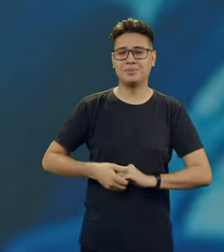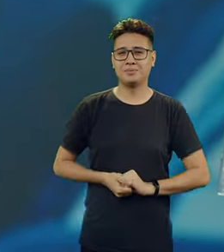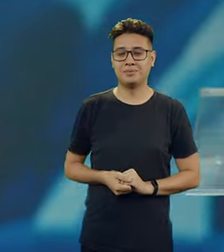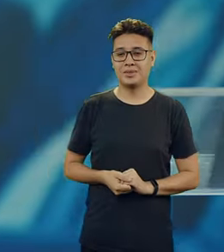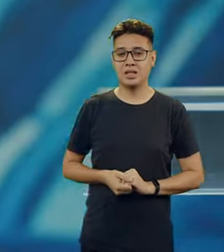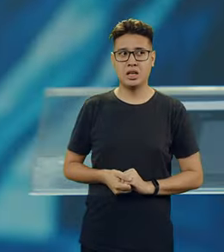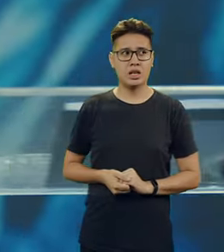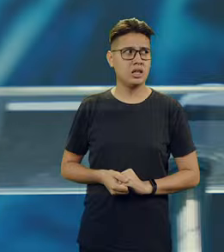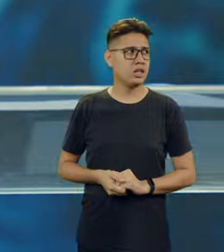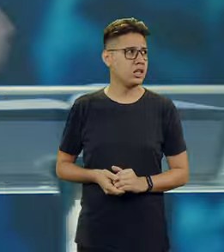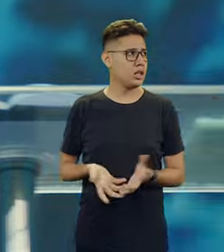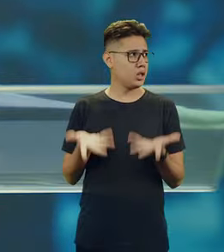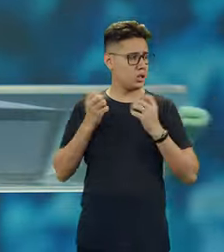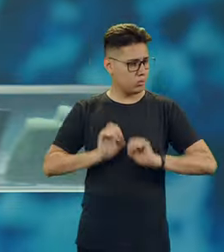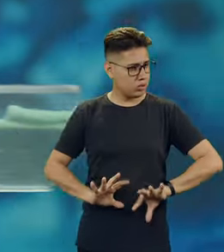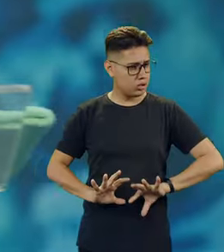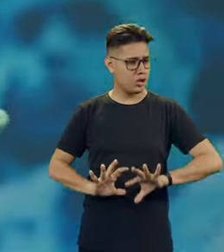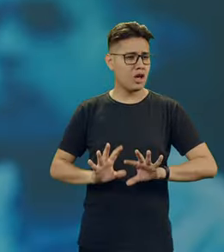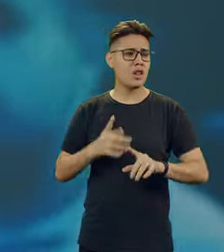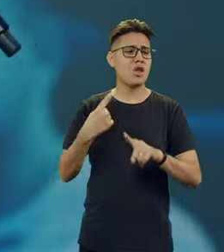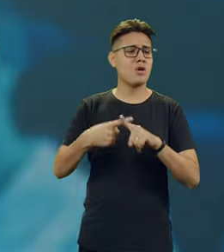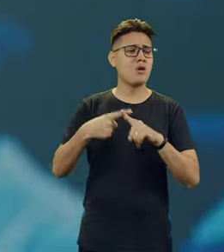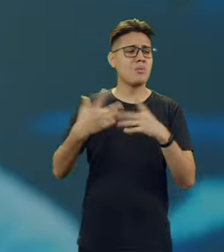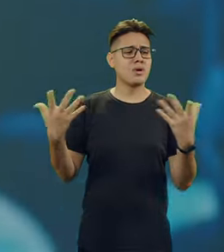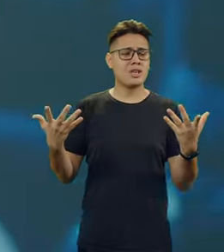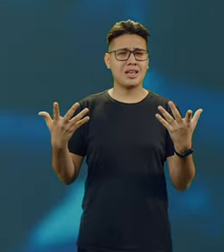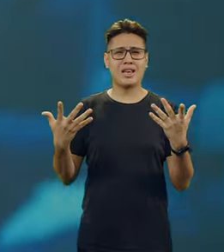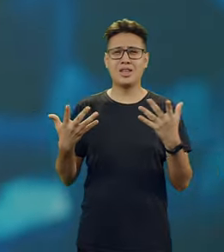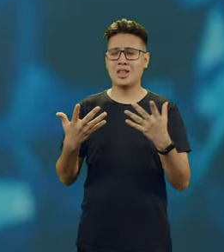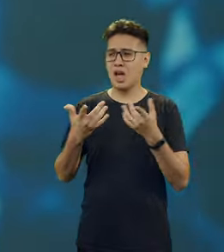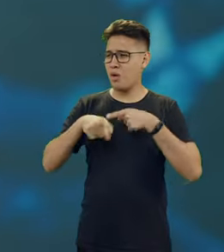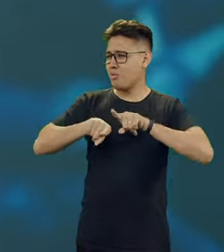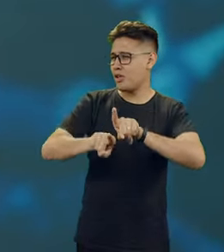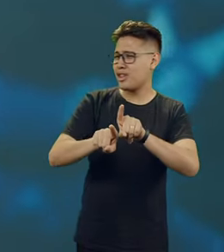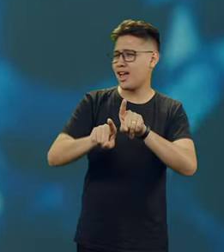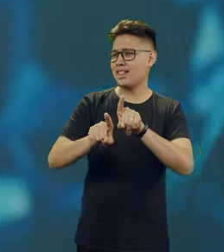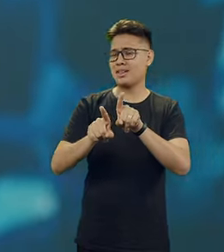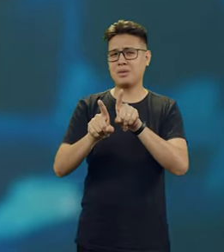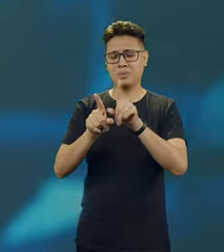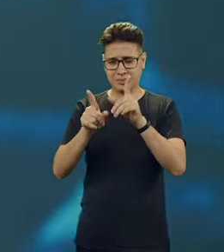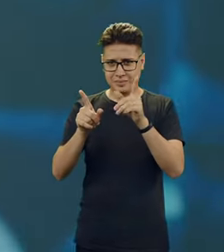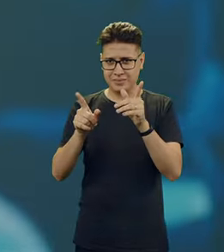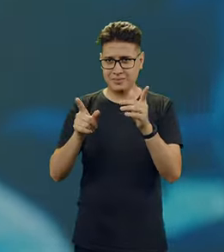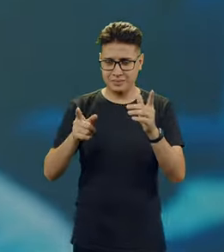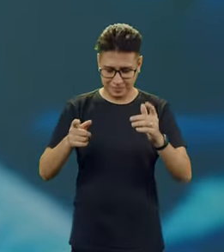E eles não aceitavam esse tipo de confrontamento.